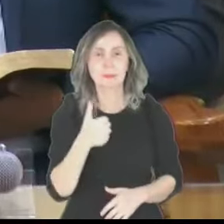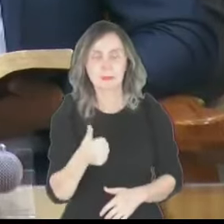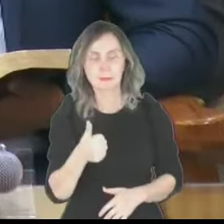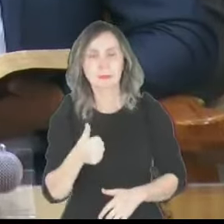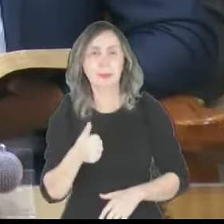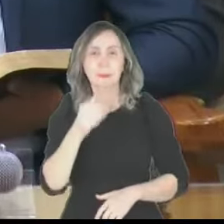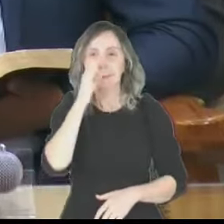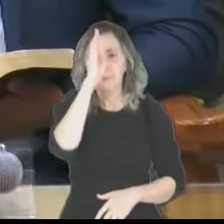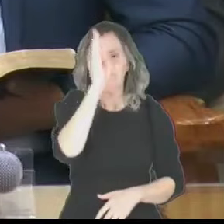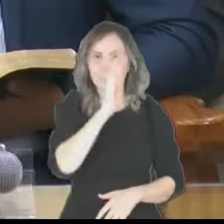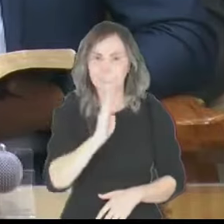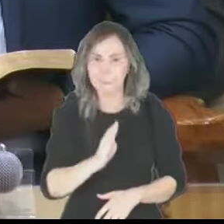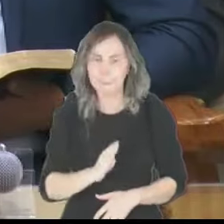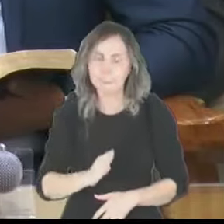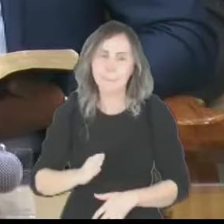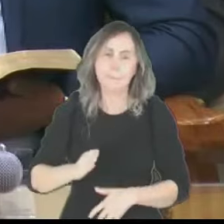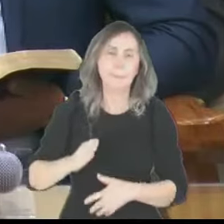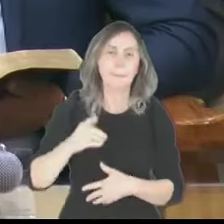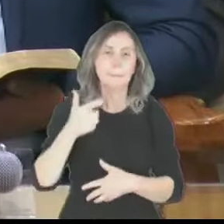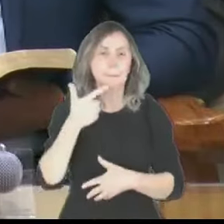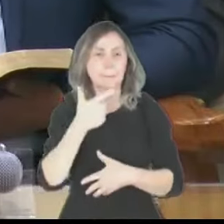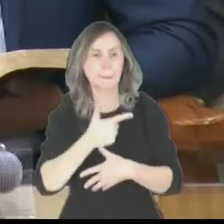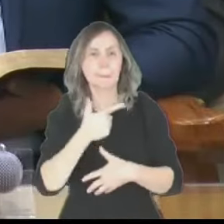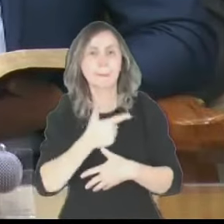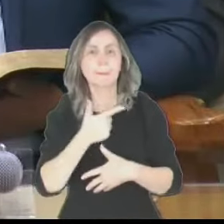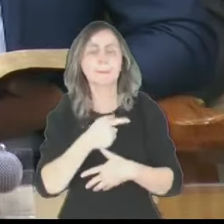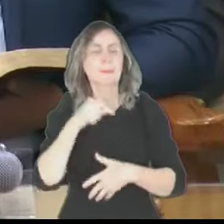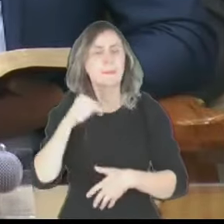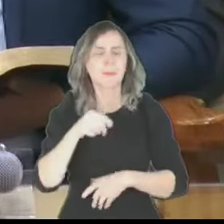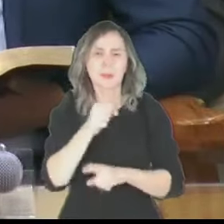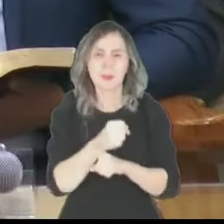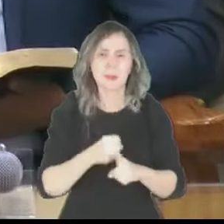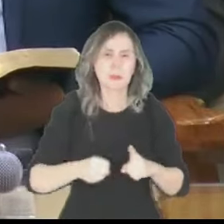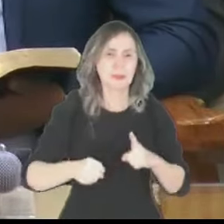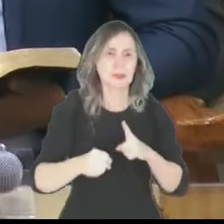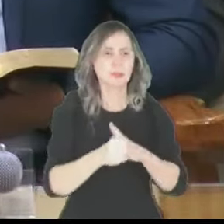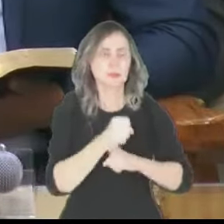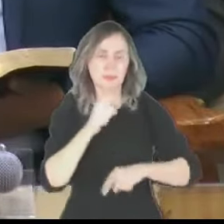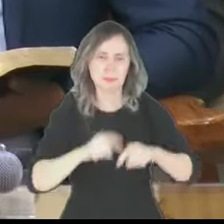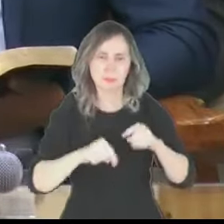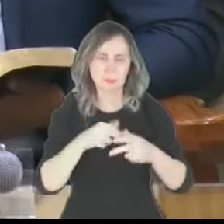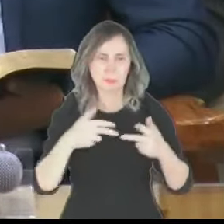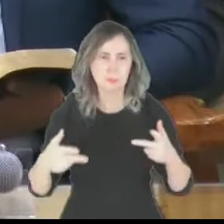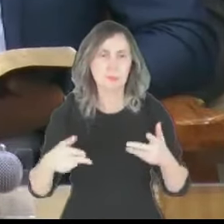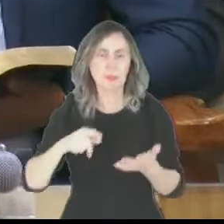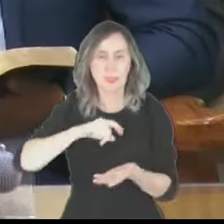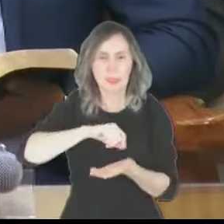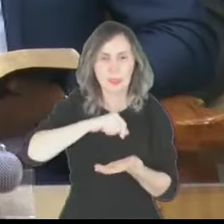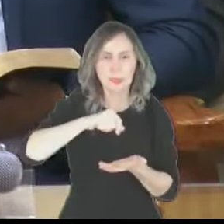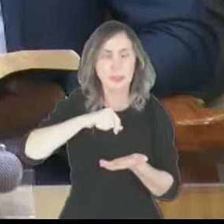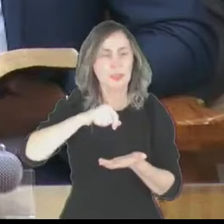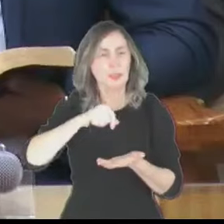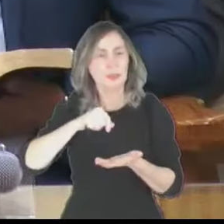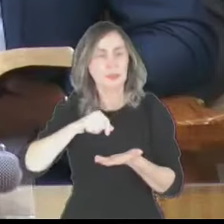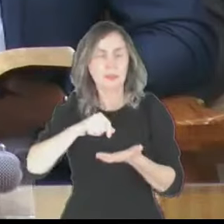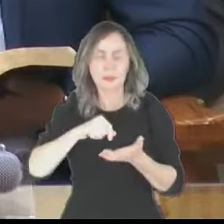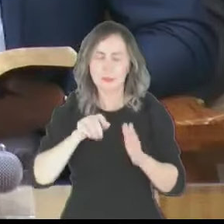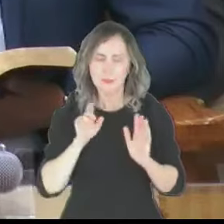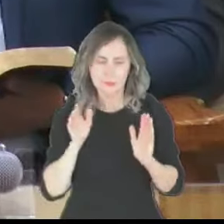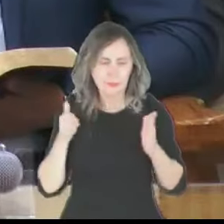sociedade Pós-moderna Secularizada Materialista Capitalista Sensualista Endonista